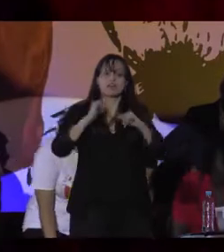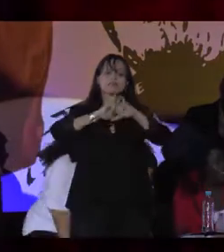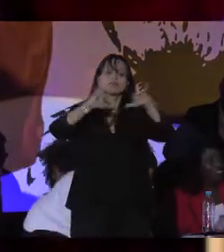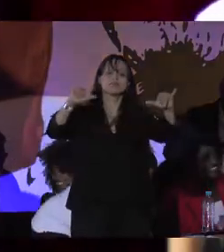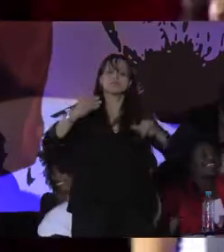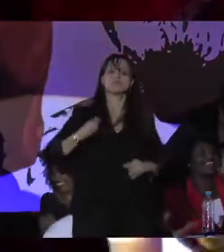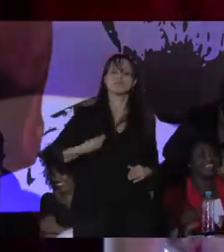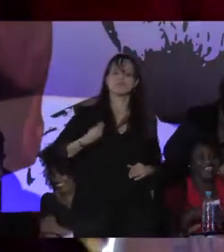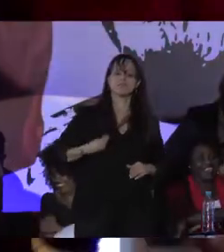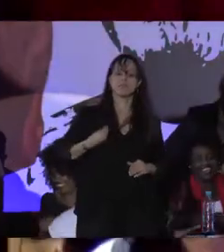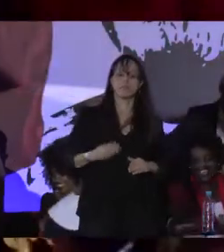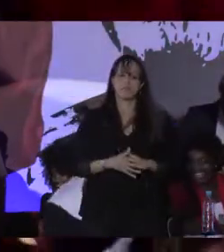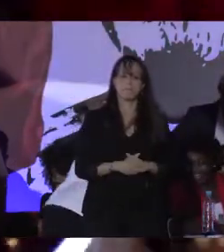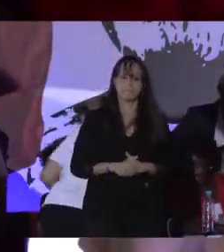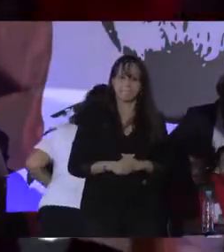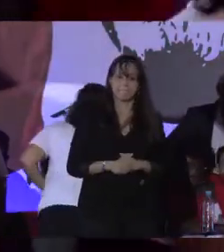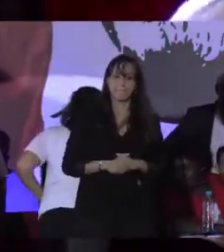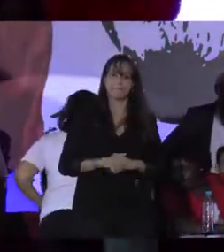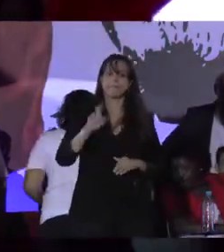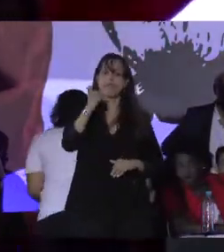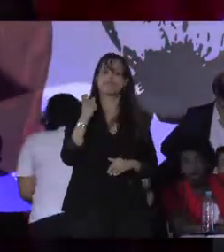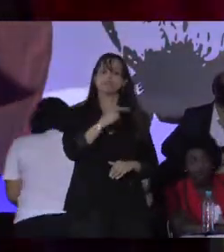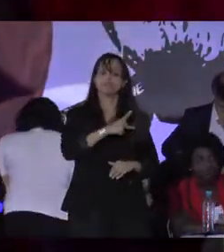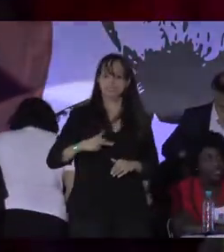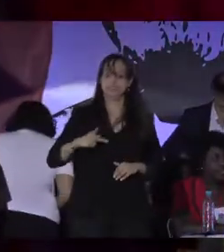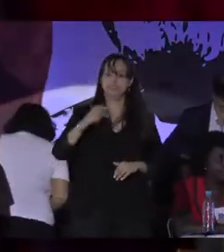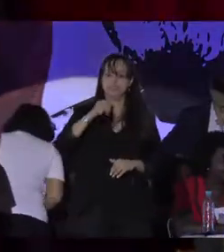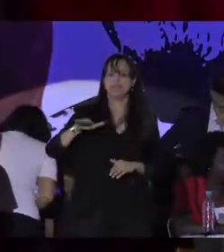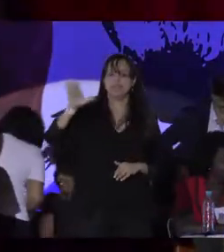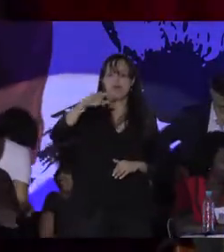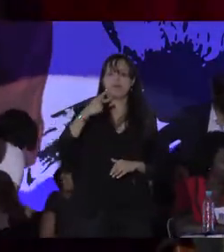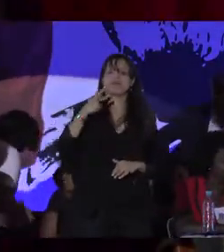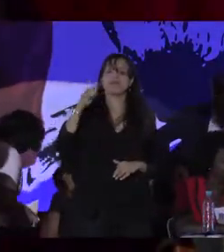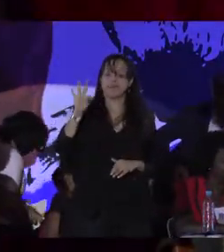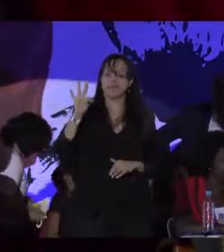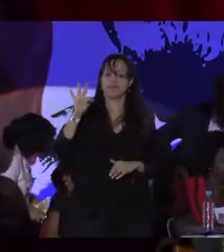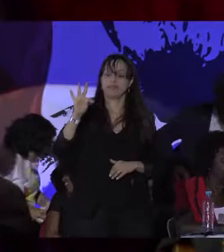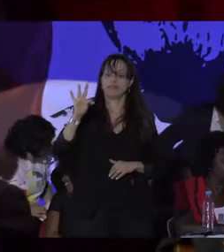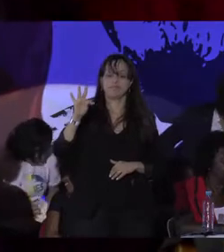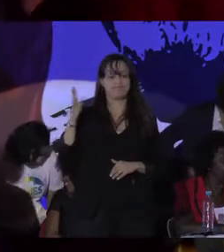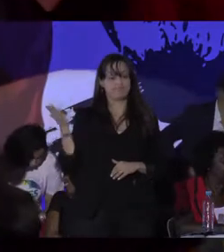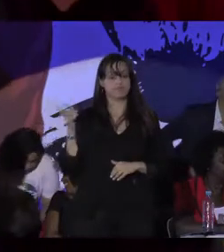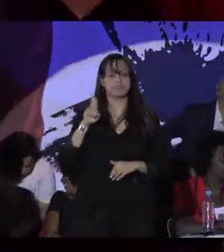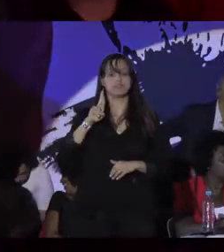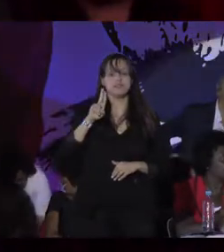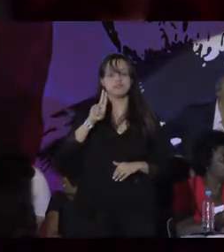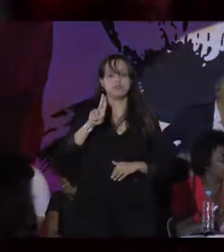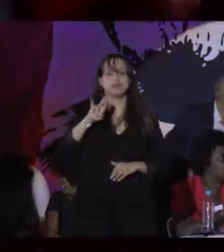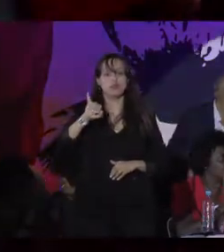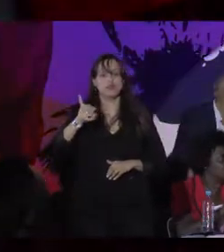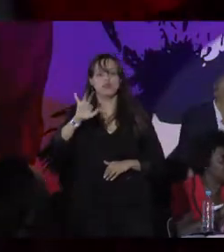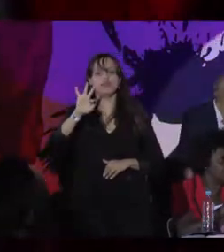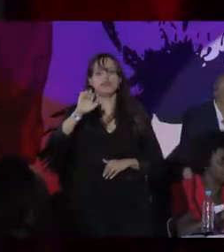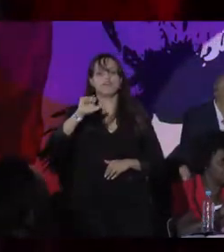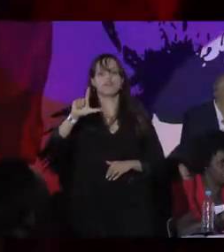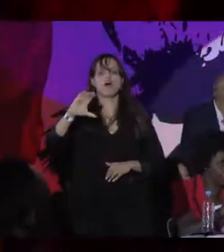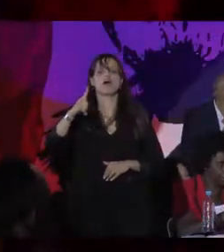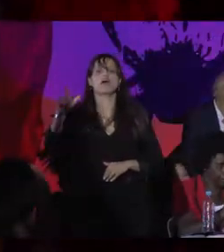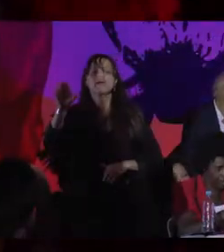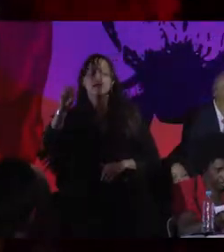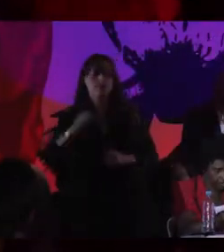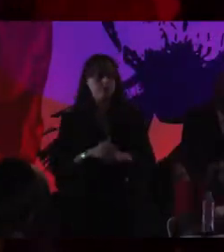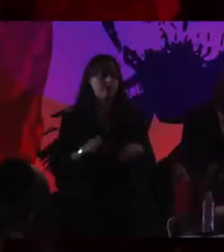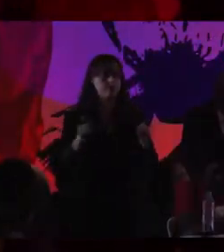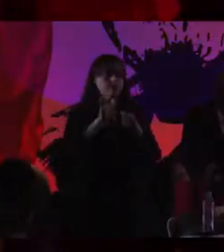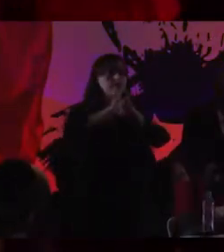presença nosso ex-presidente nacional do PT, nosso companheiro Rui Falcão. Anunciar a